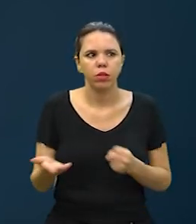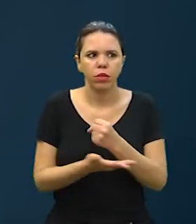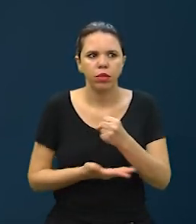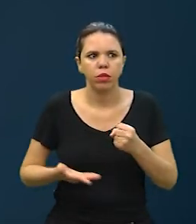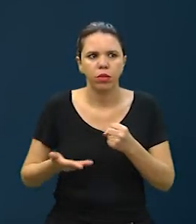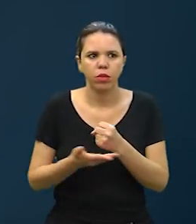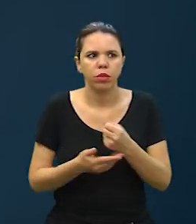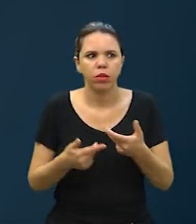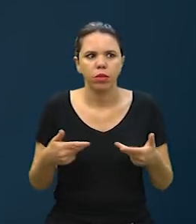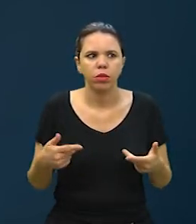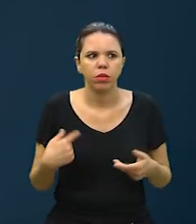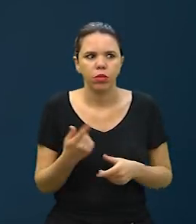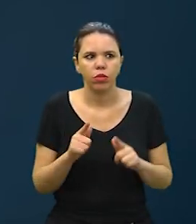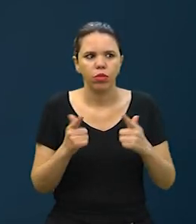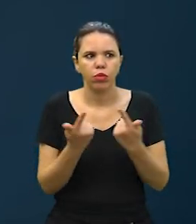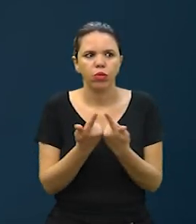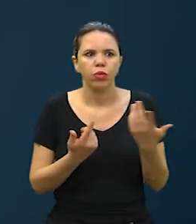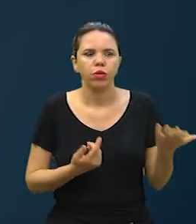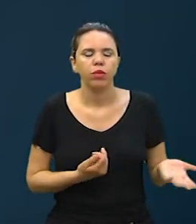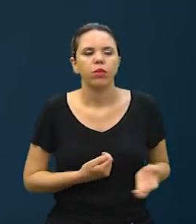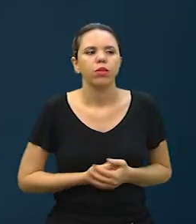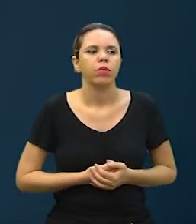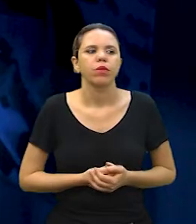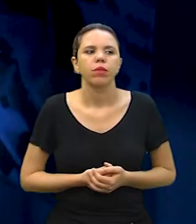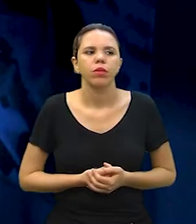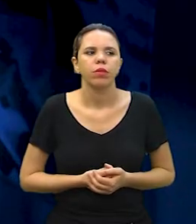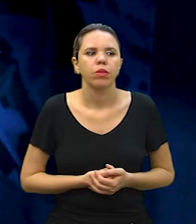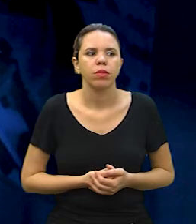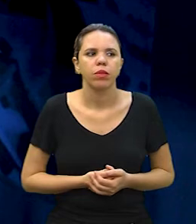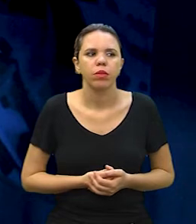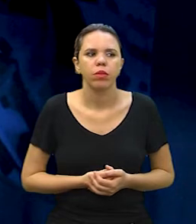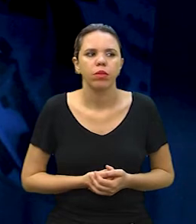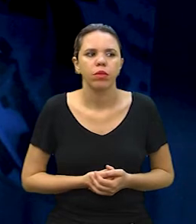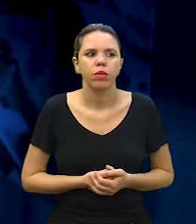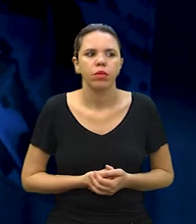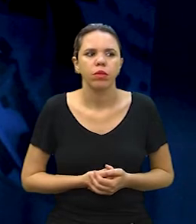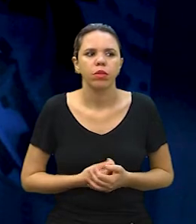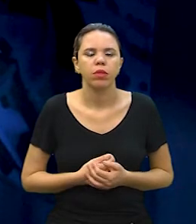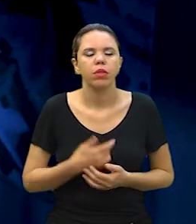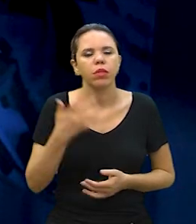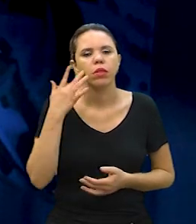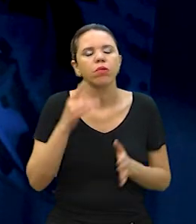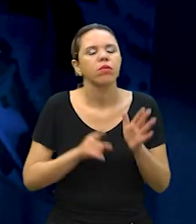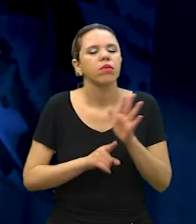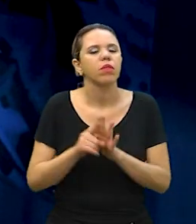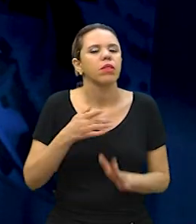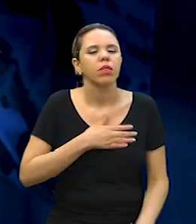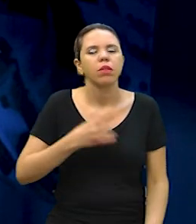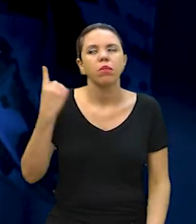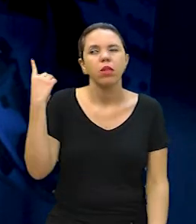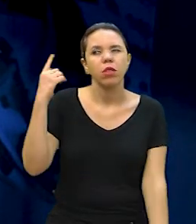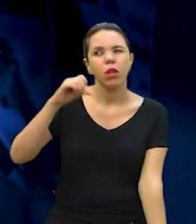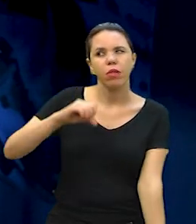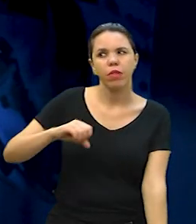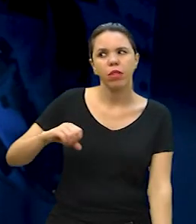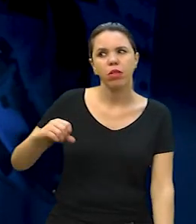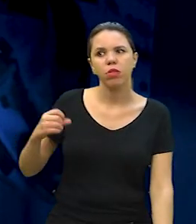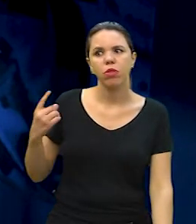mantém basicamente todo o nosso grupo aí. Flávio, valeu a pena, lá